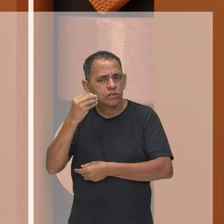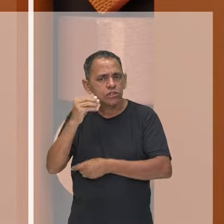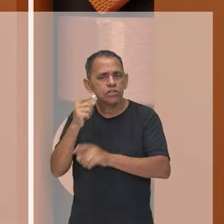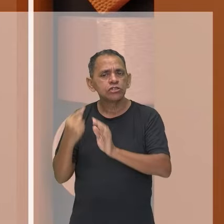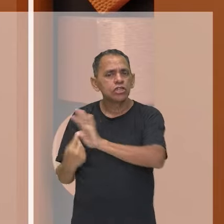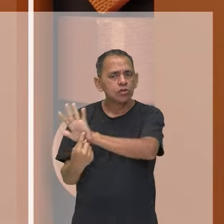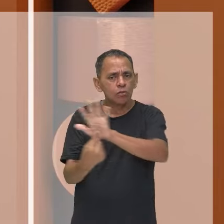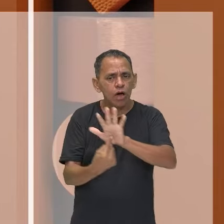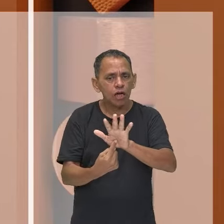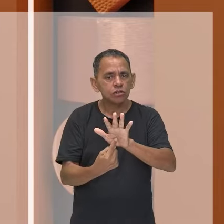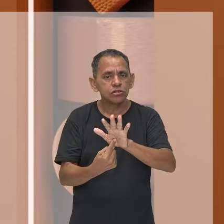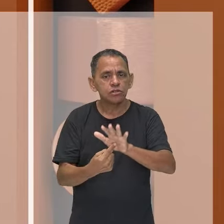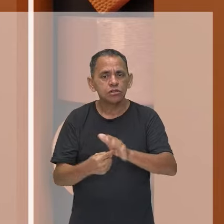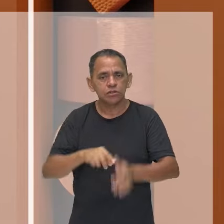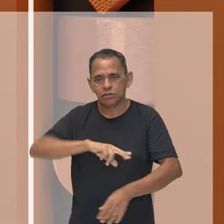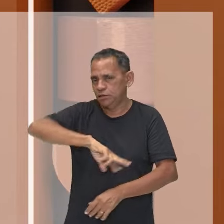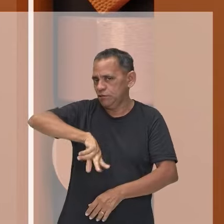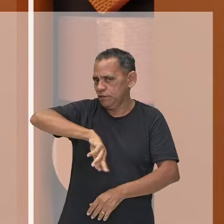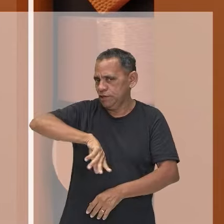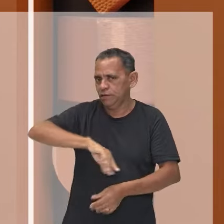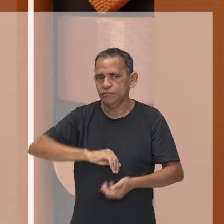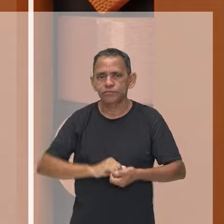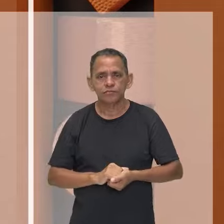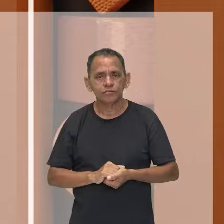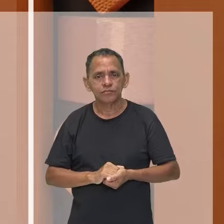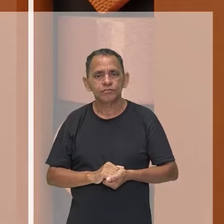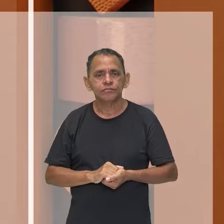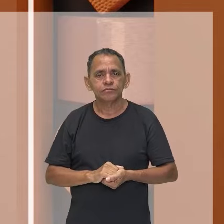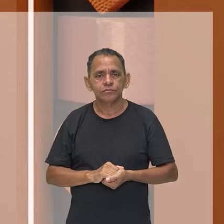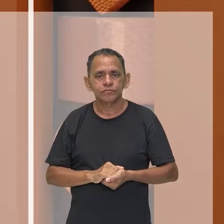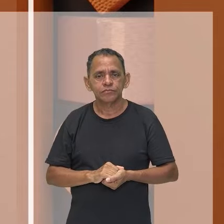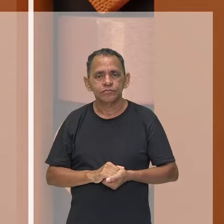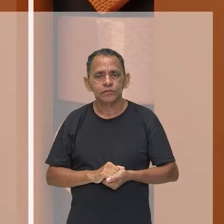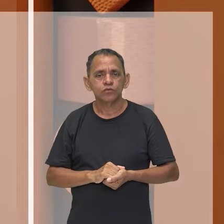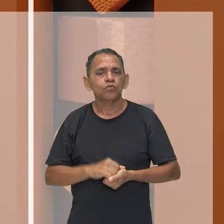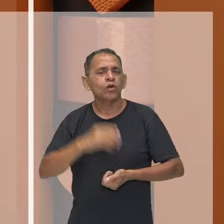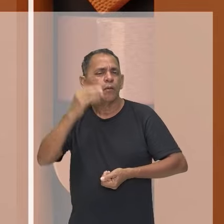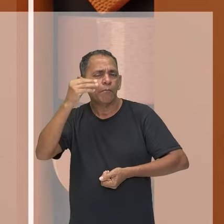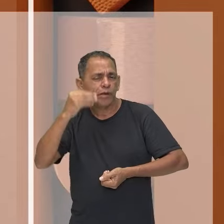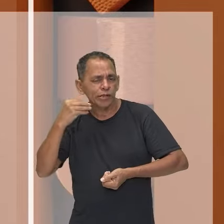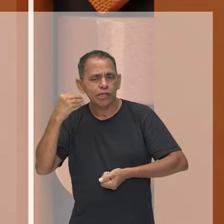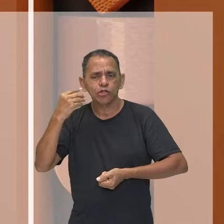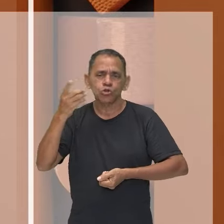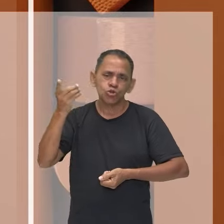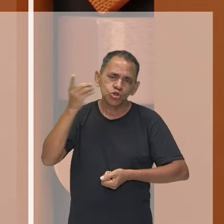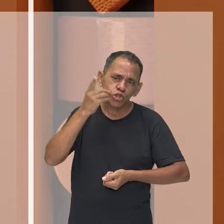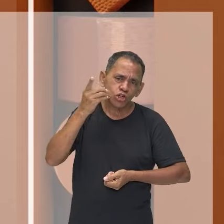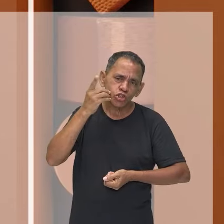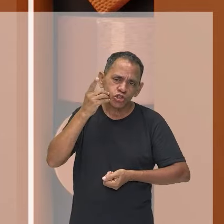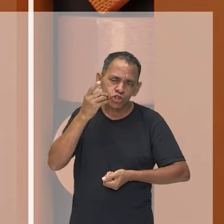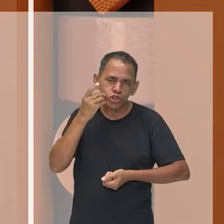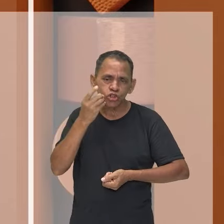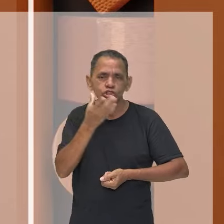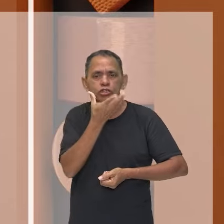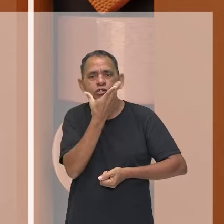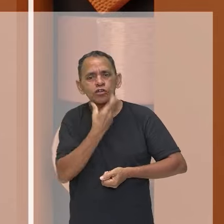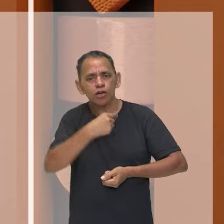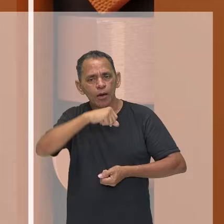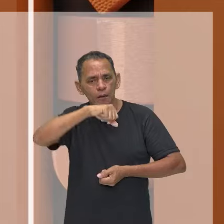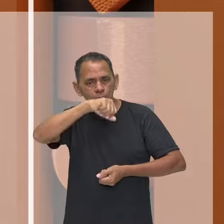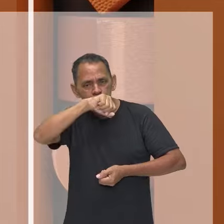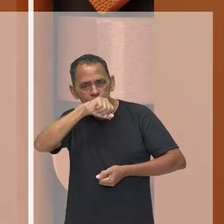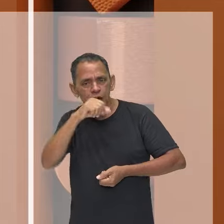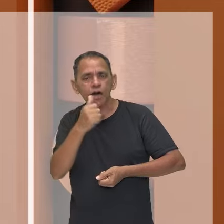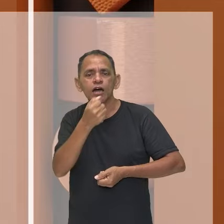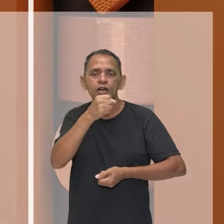para aprender a remar. Eu fui aprendendo na minha vivência. Meu pai, meu avô, meus ancestrais,